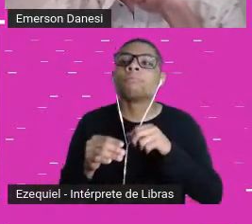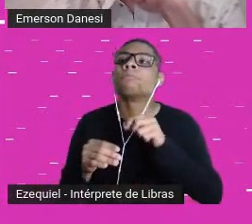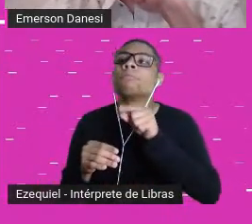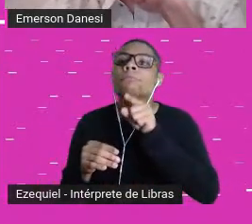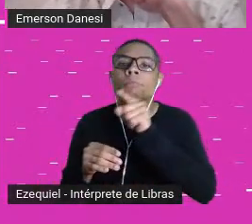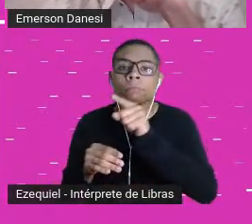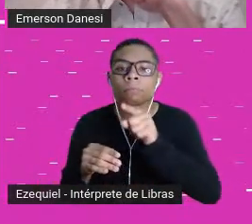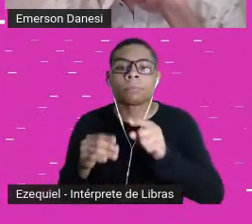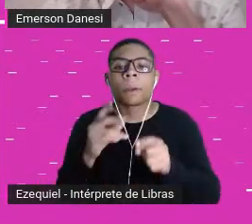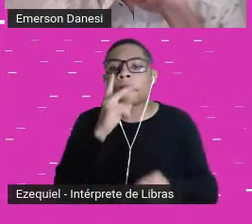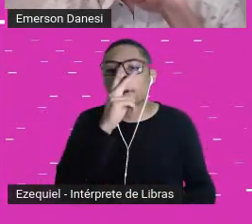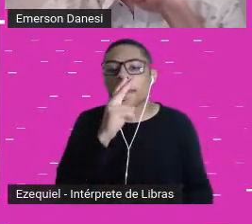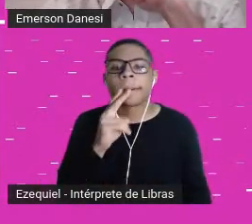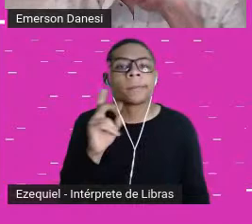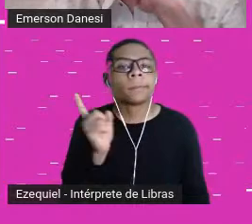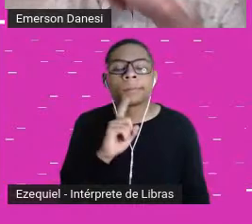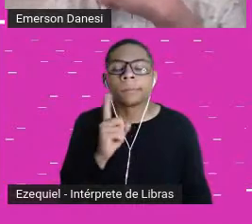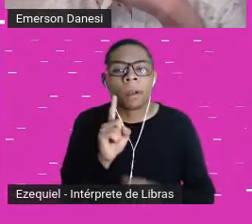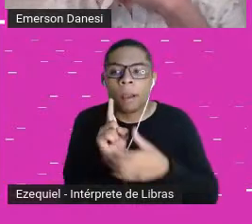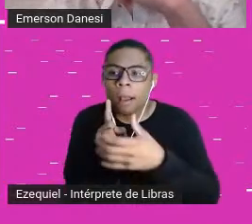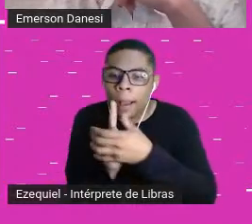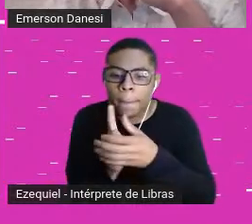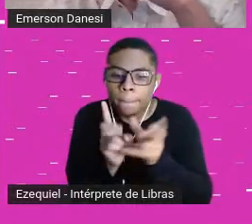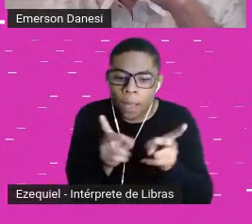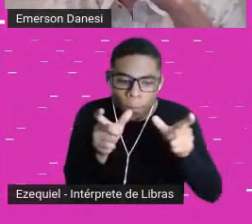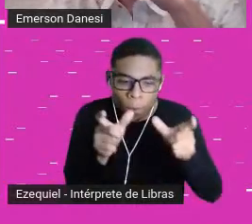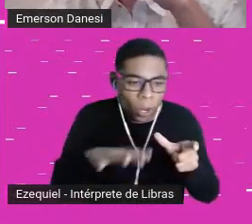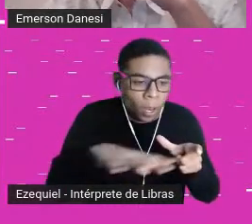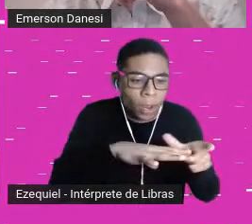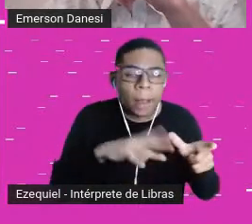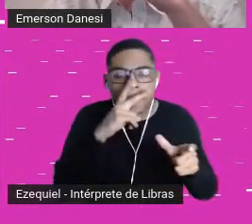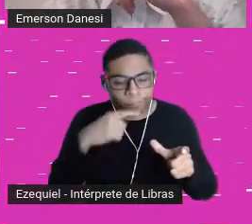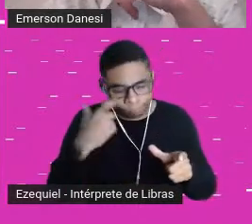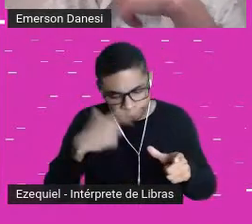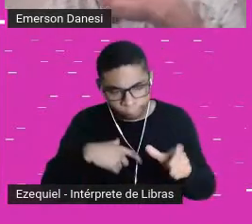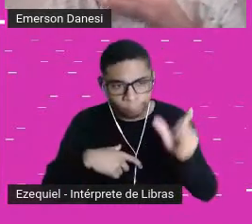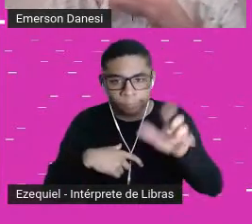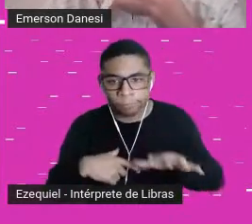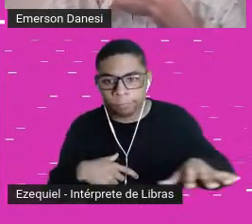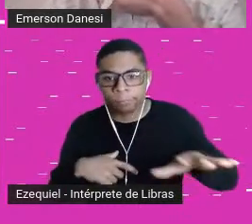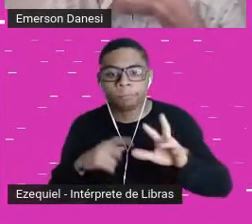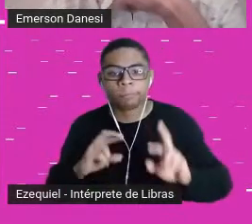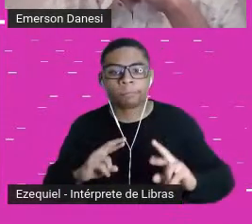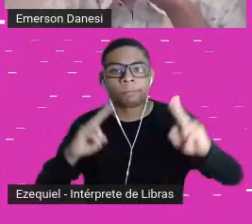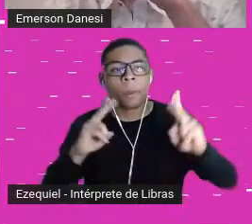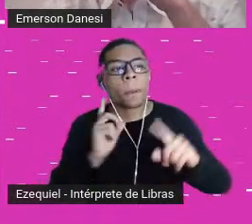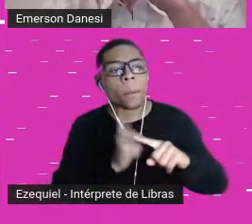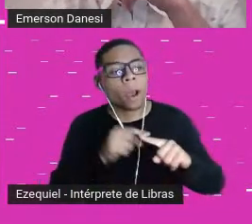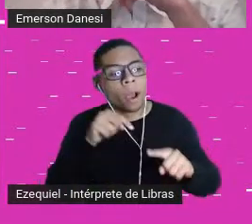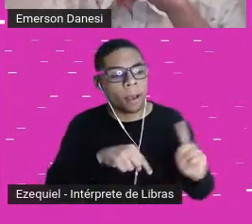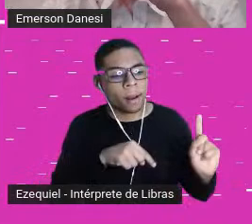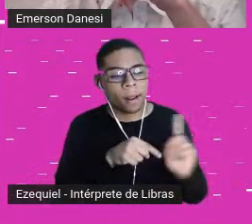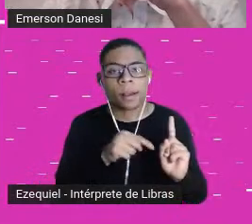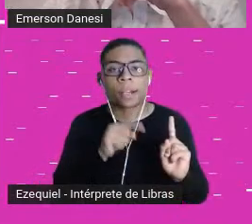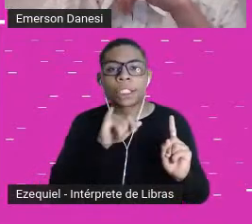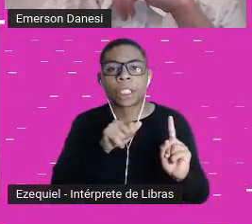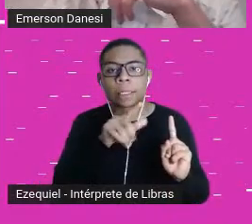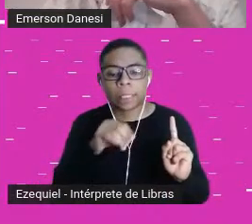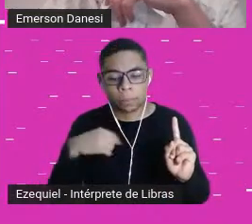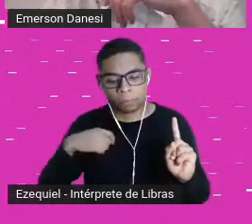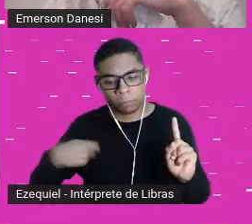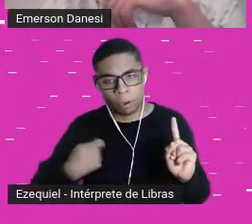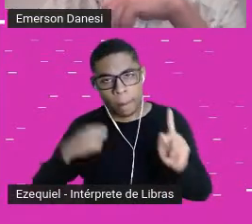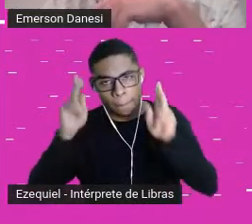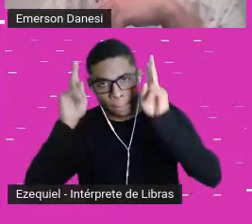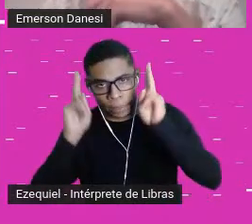não fazia parte daquele lugar e tem que enfrentar essa situação que agora é o Jasão casando com a princesa, logo depois dela